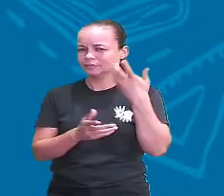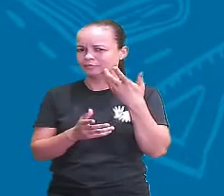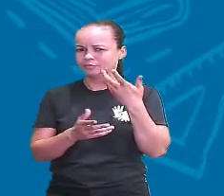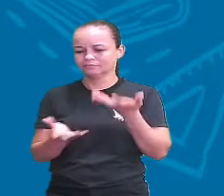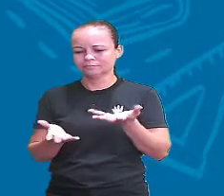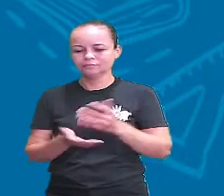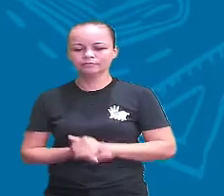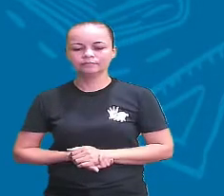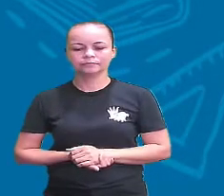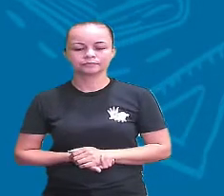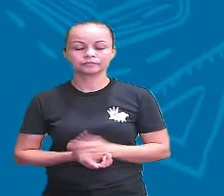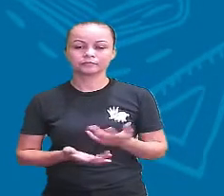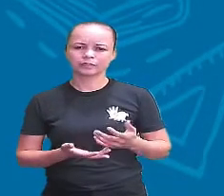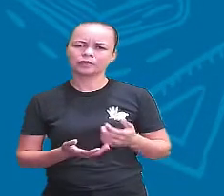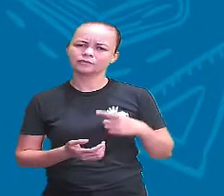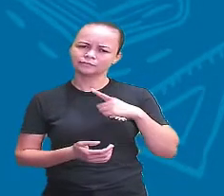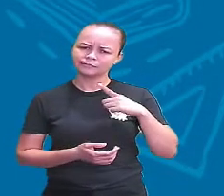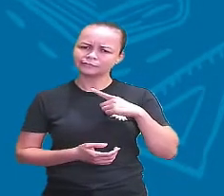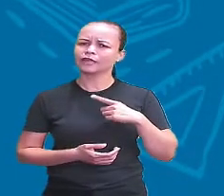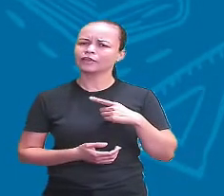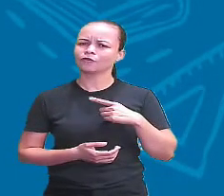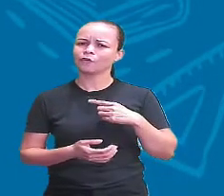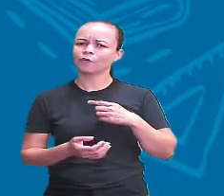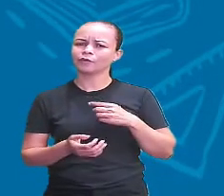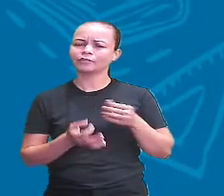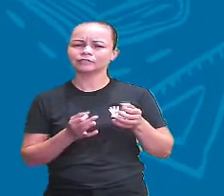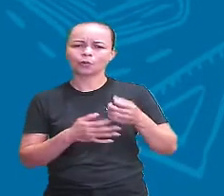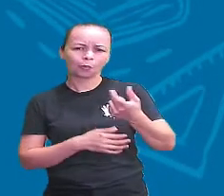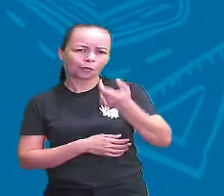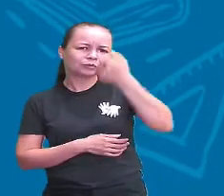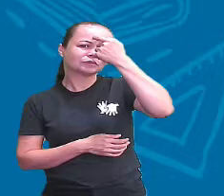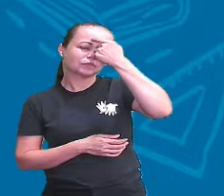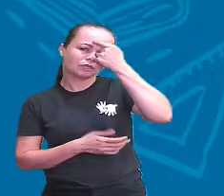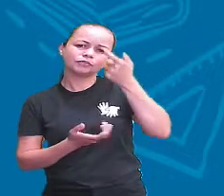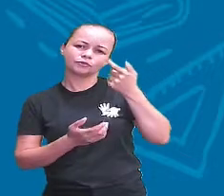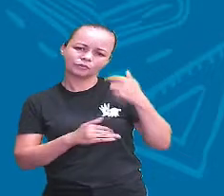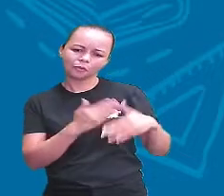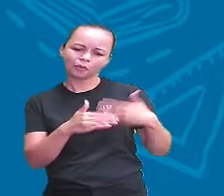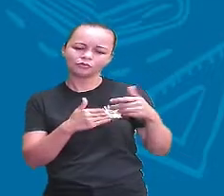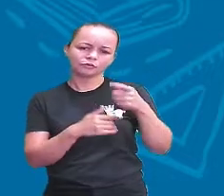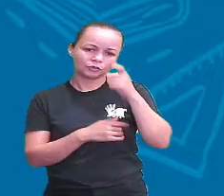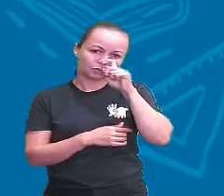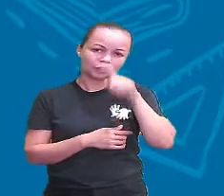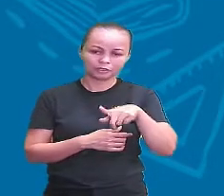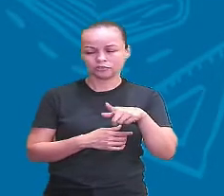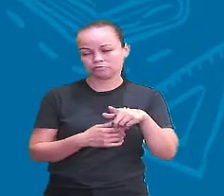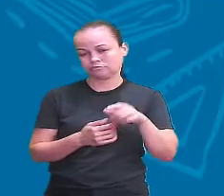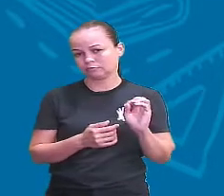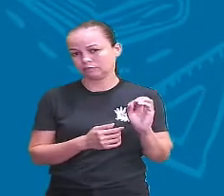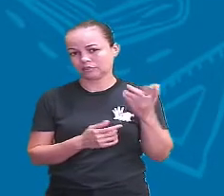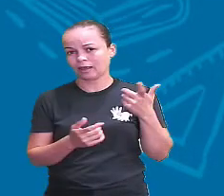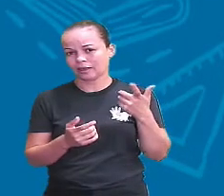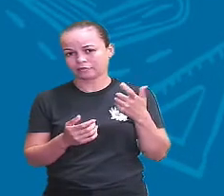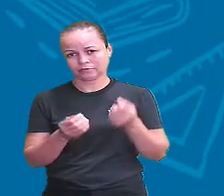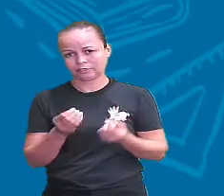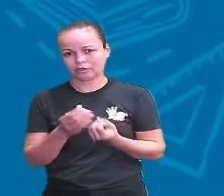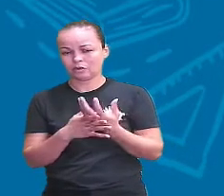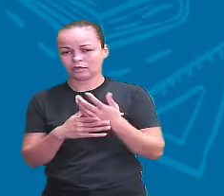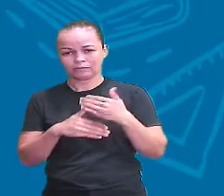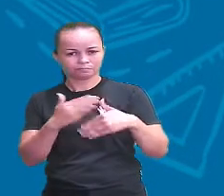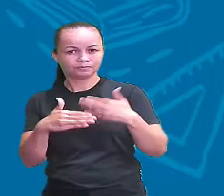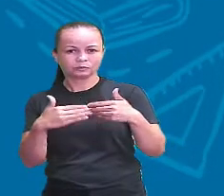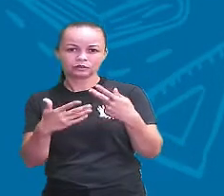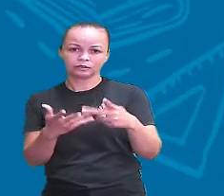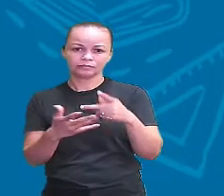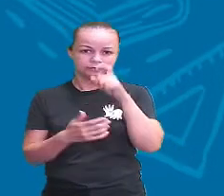existe uma forma consciente de você produzir esse lixo também. Claro, a gente não pode viver sem criar, nem sem produzir